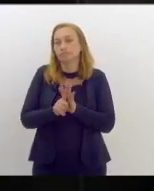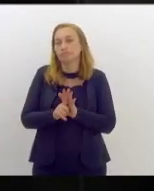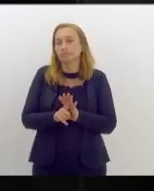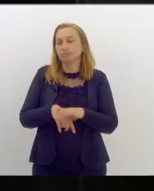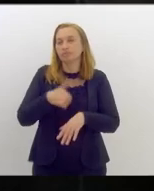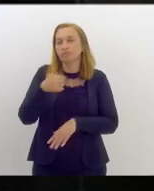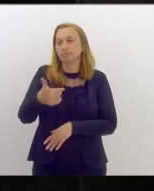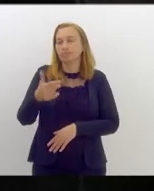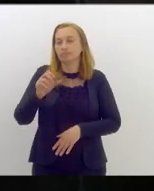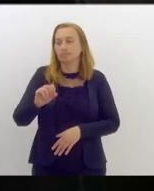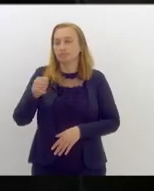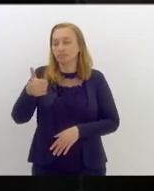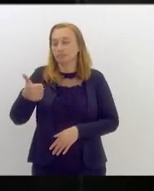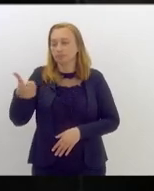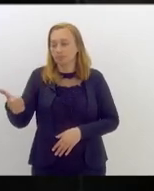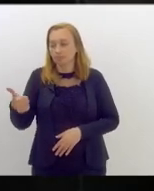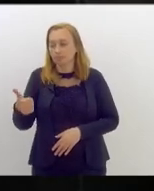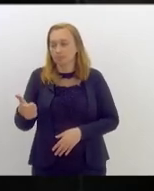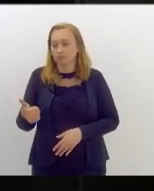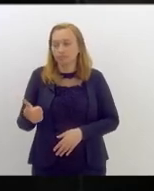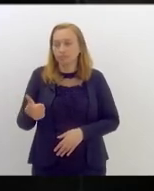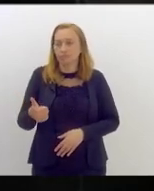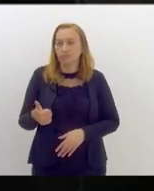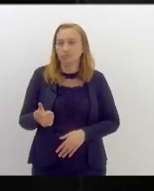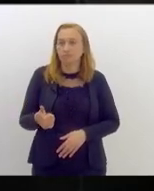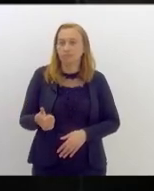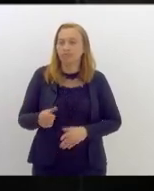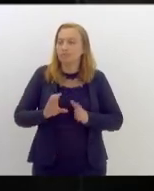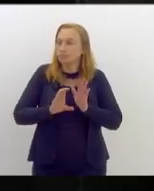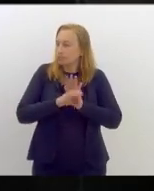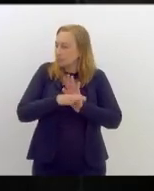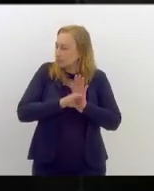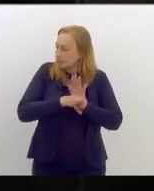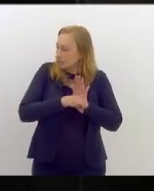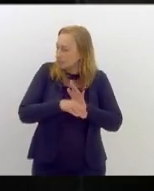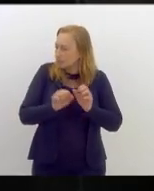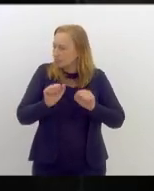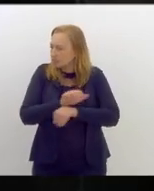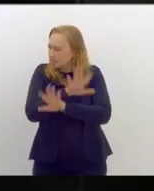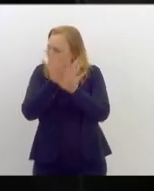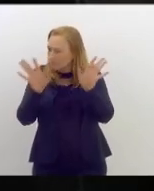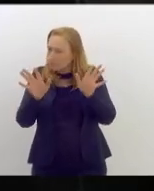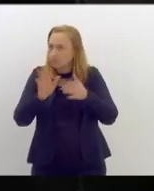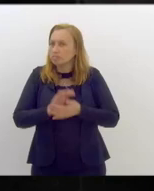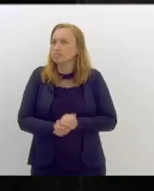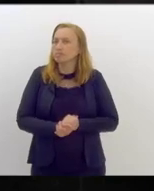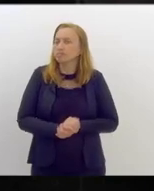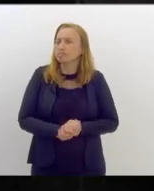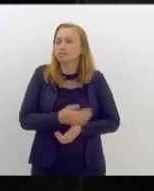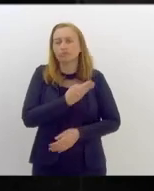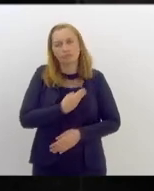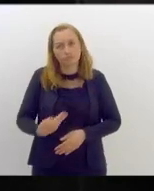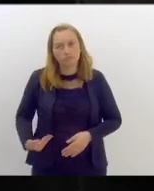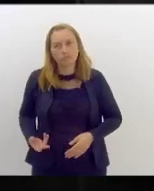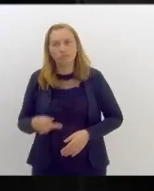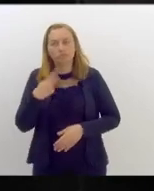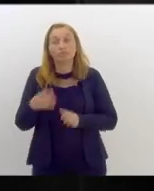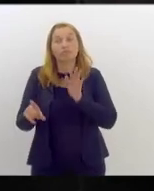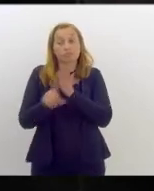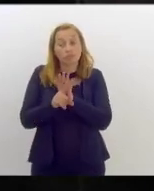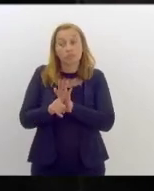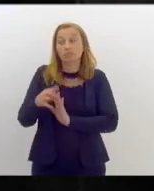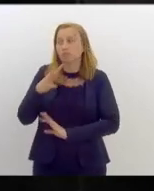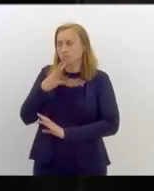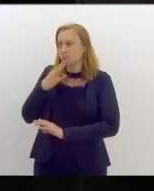2021 pessoal o conceito de remuneração está muito claro e o governador sancionou a lei conhece muito bem